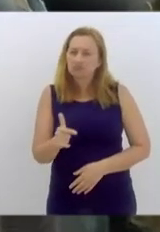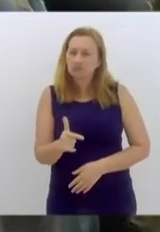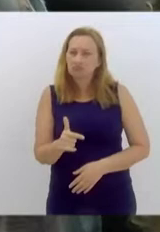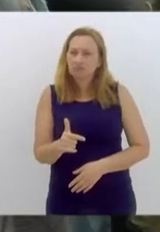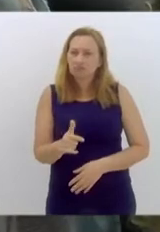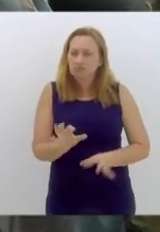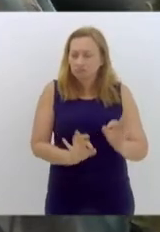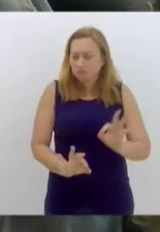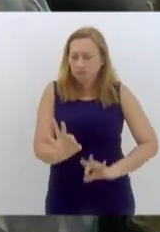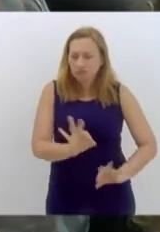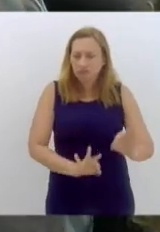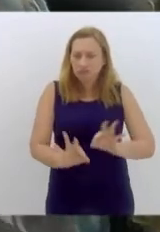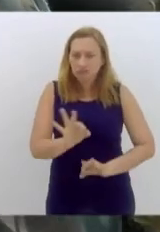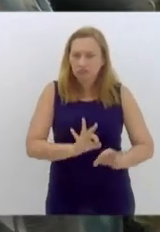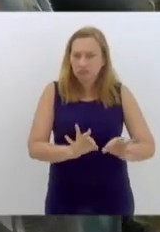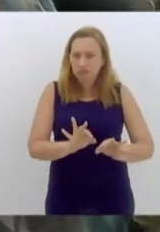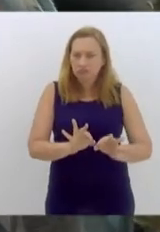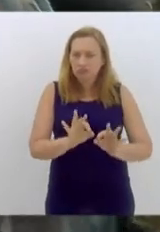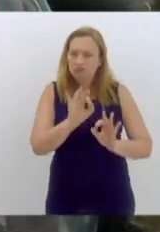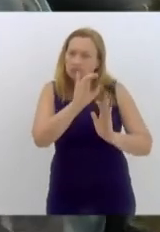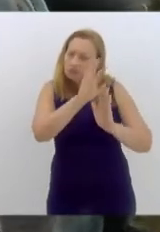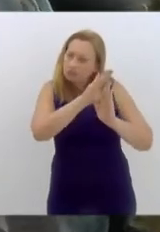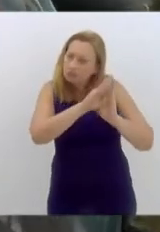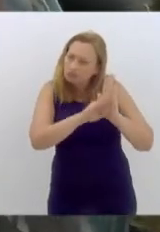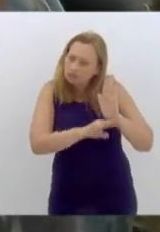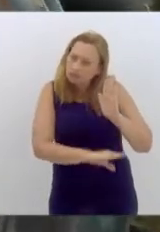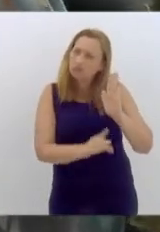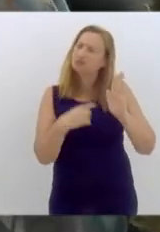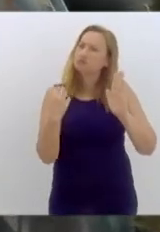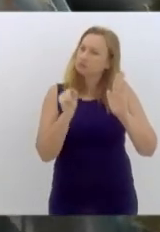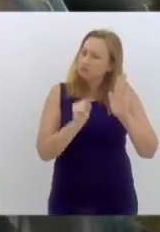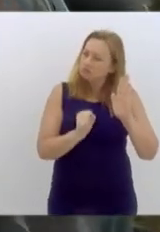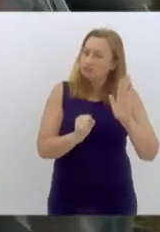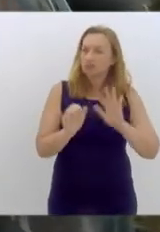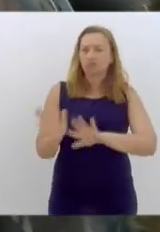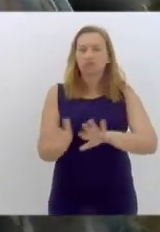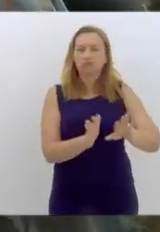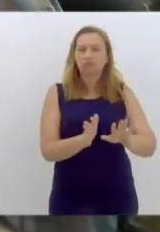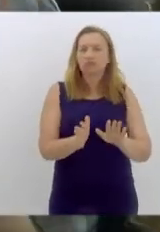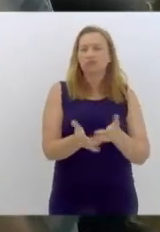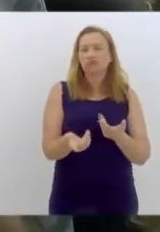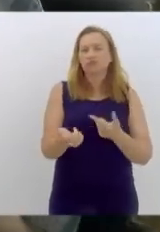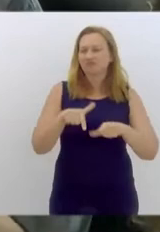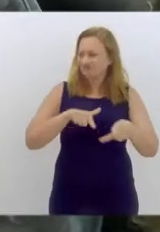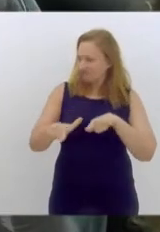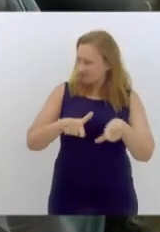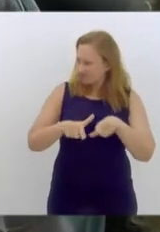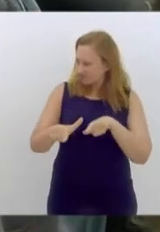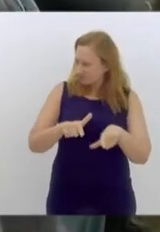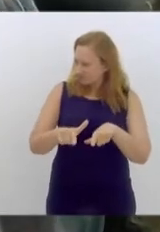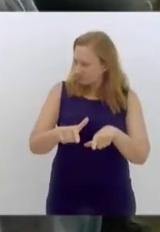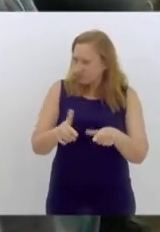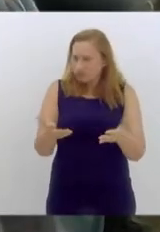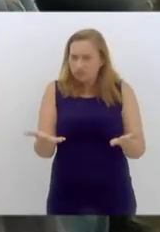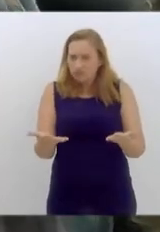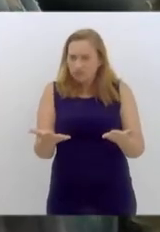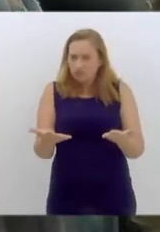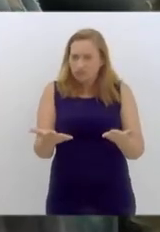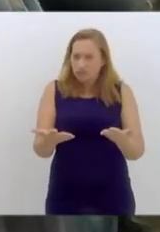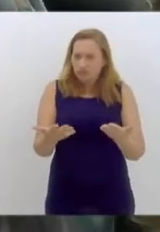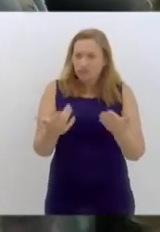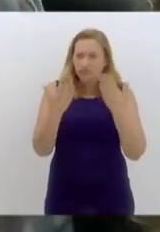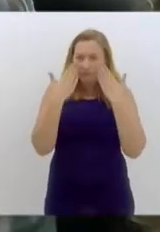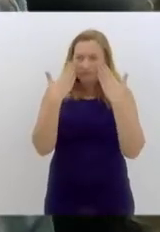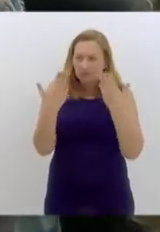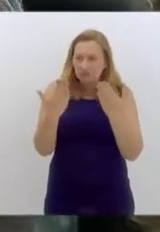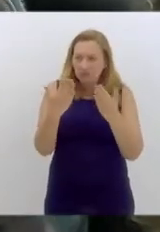um planejamento, um calendário para que a gente possa. Então, a gente vai trabalhar hipoteticamente sem apresentar